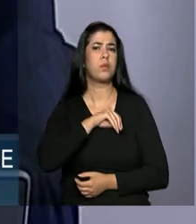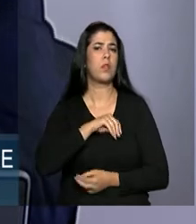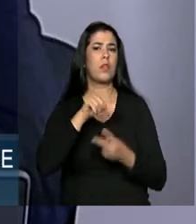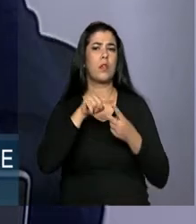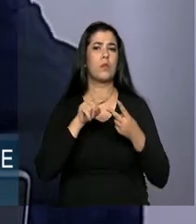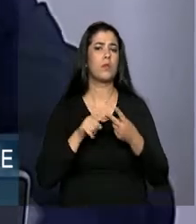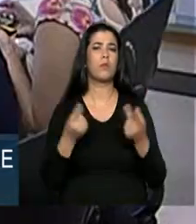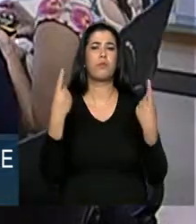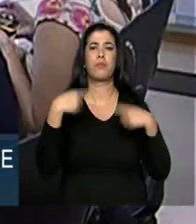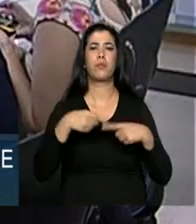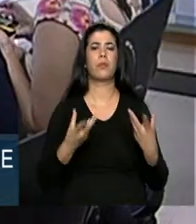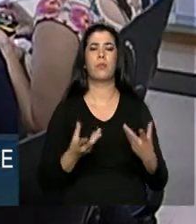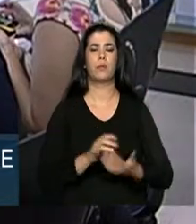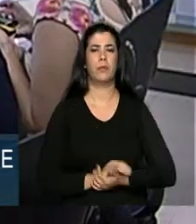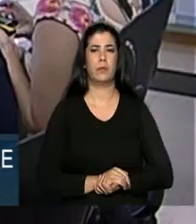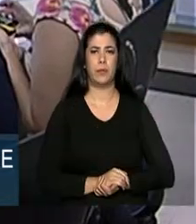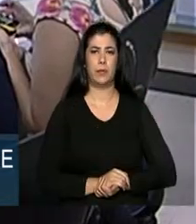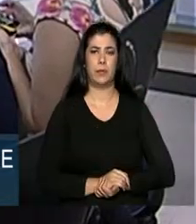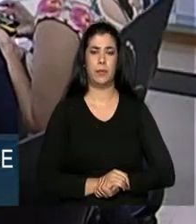um com o outro?